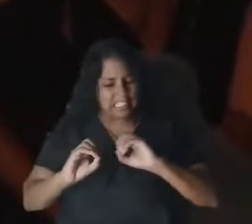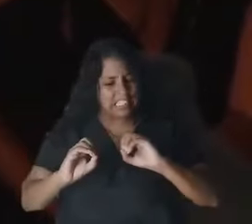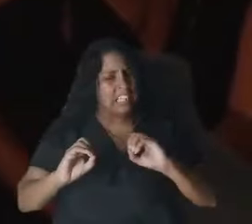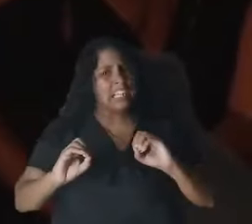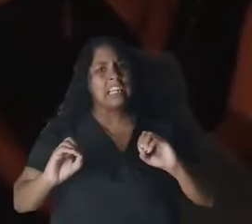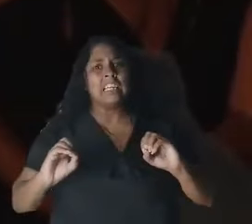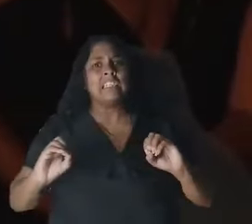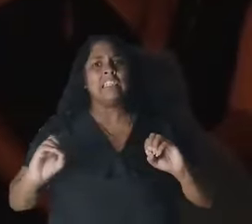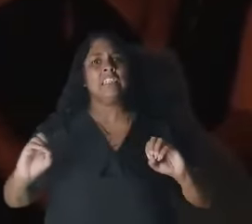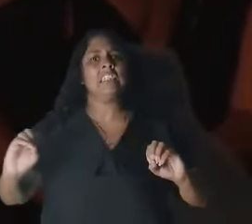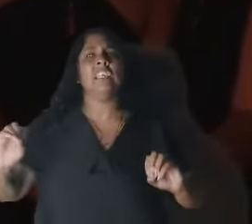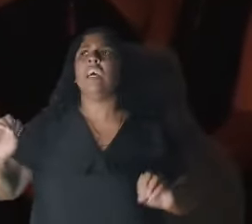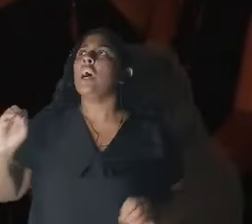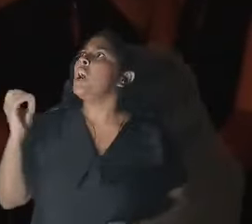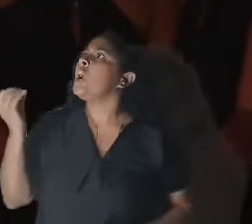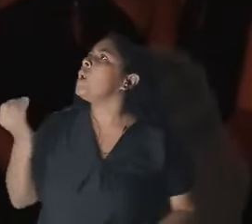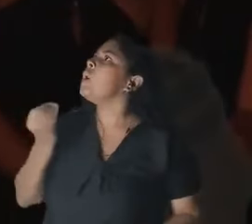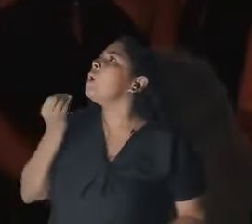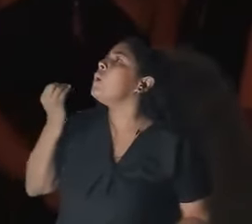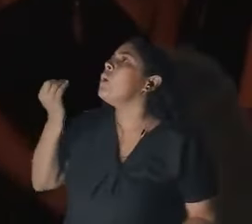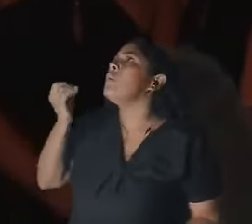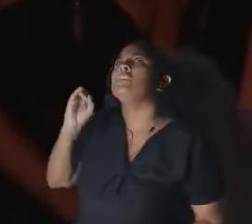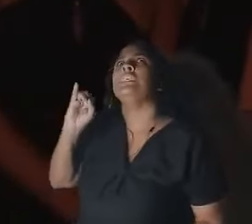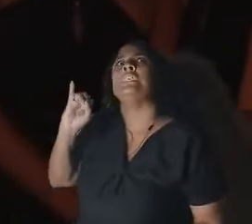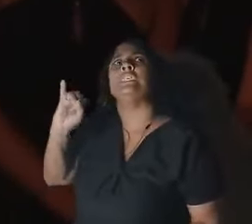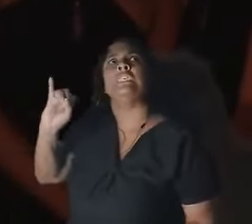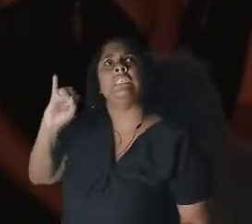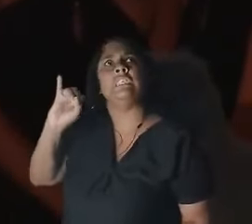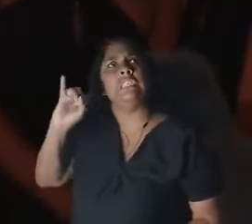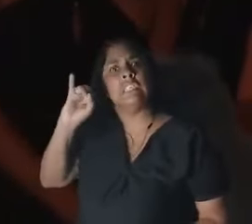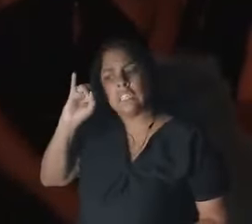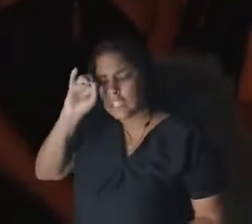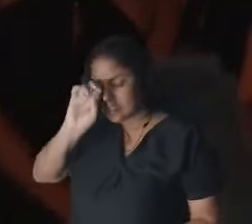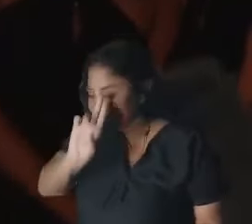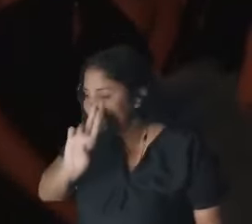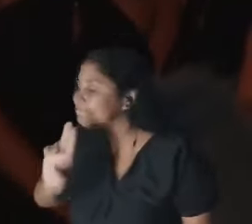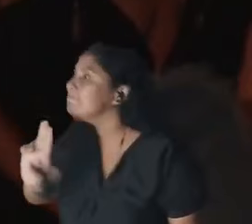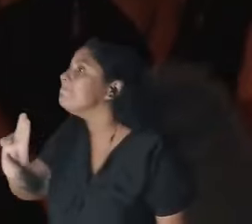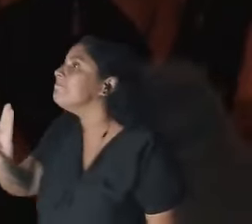Como então seria sem teu nome?